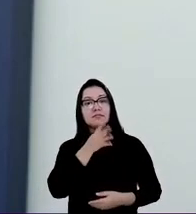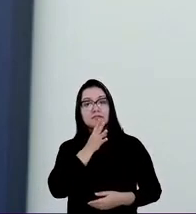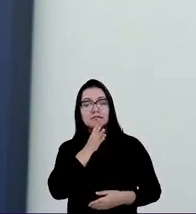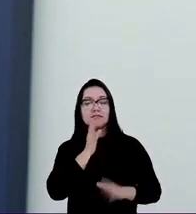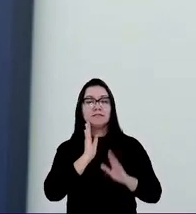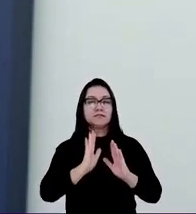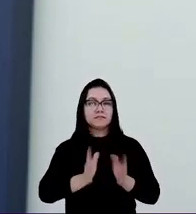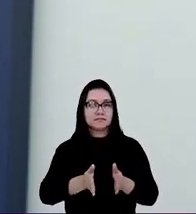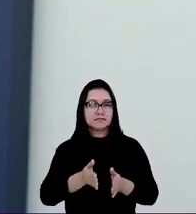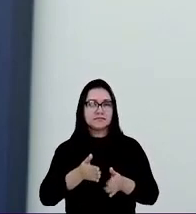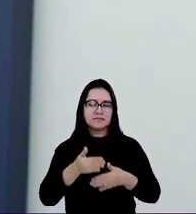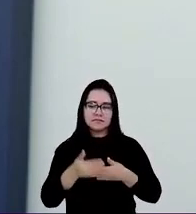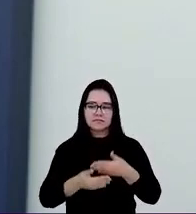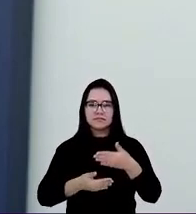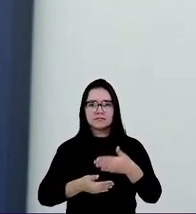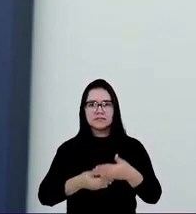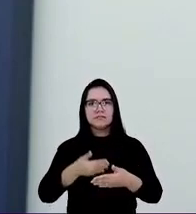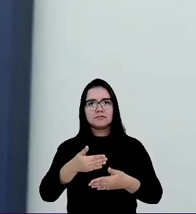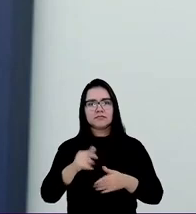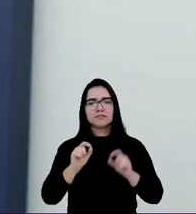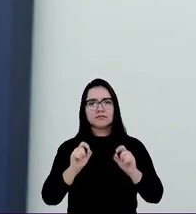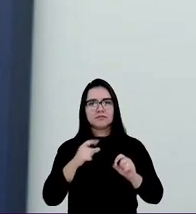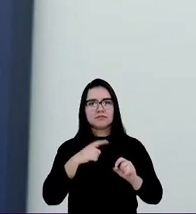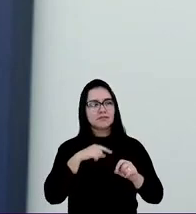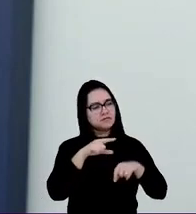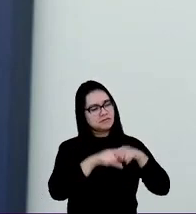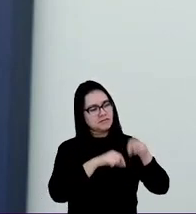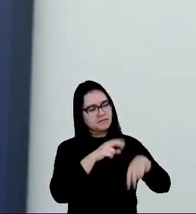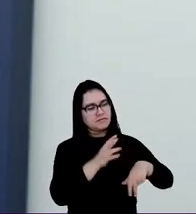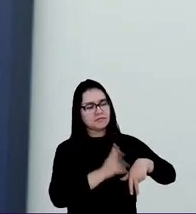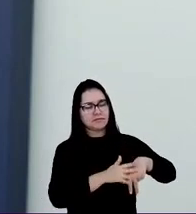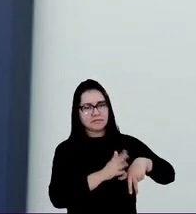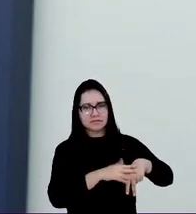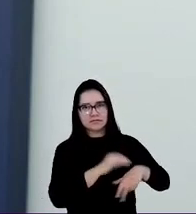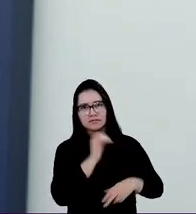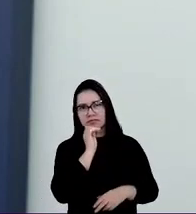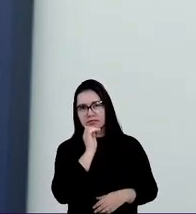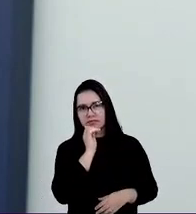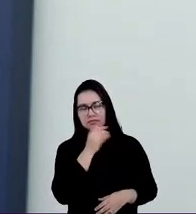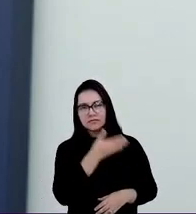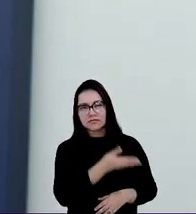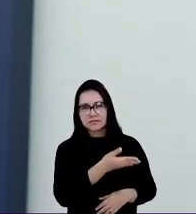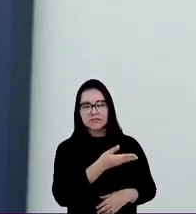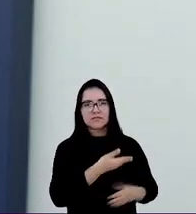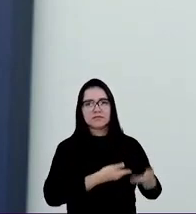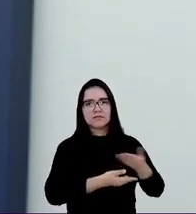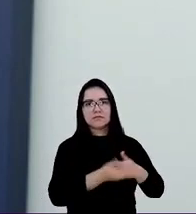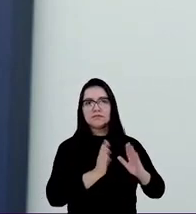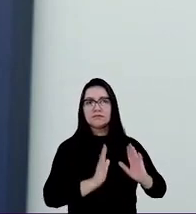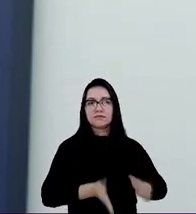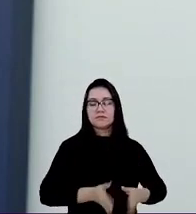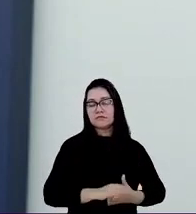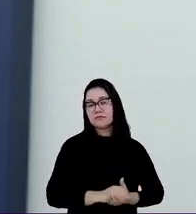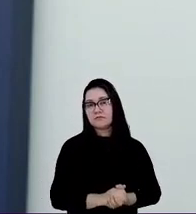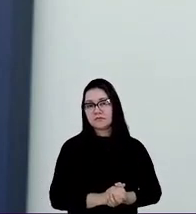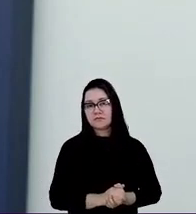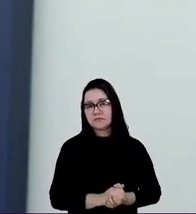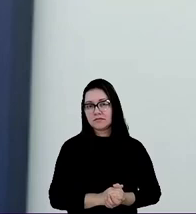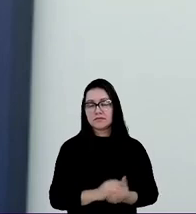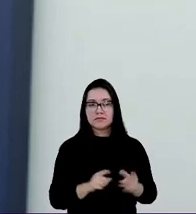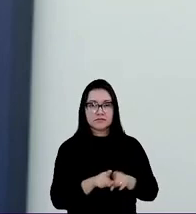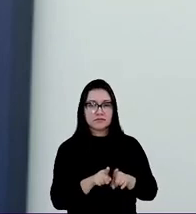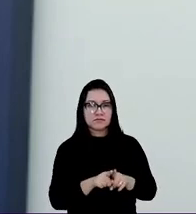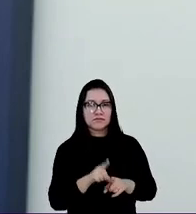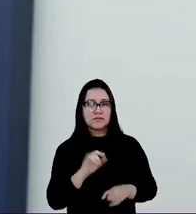esses passos que vão desde a seleção de um paciente, por exemplo, para um transplante, a linfodepressão, que